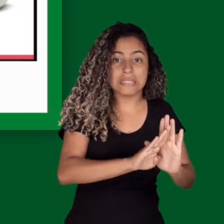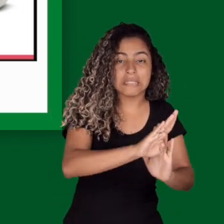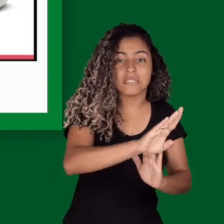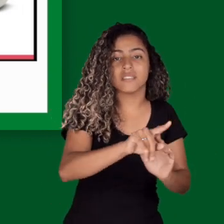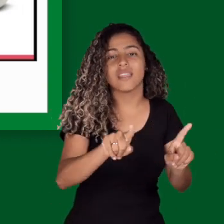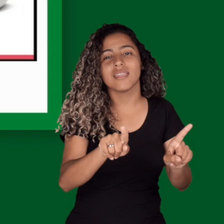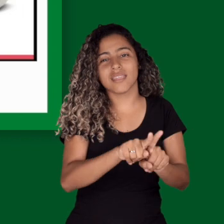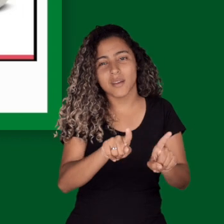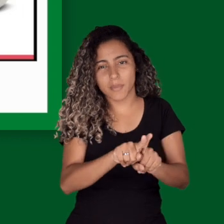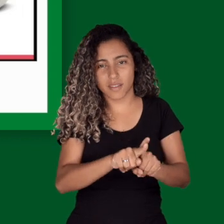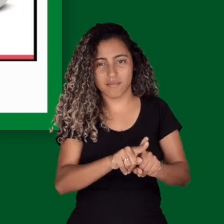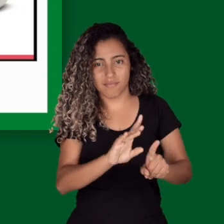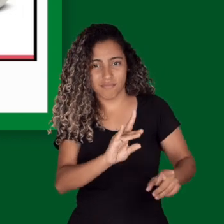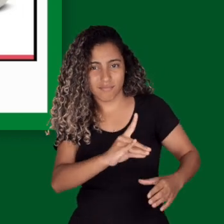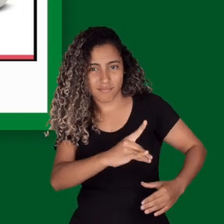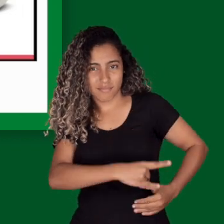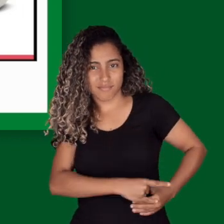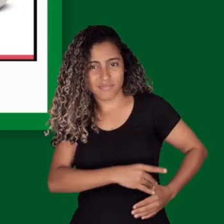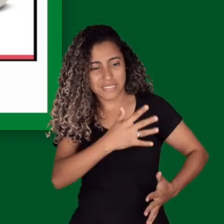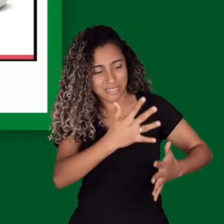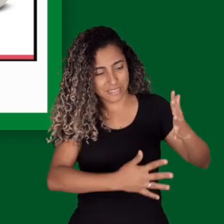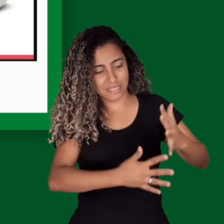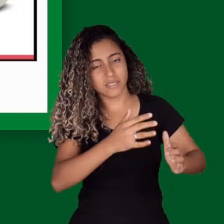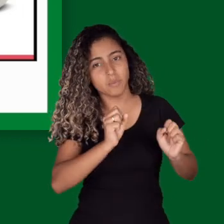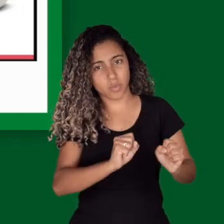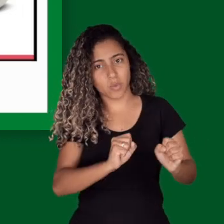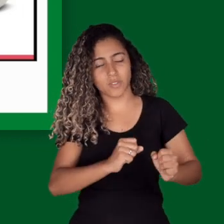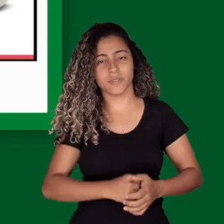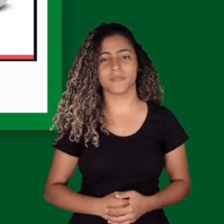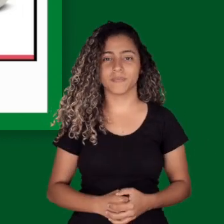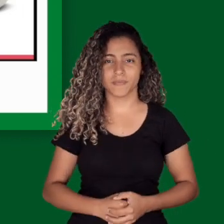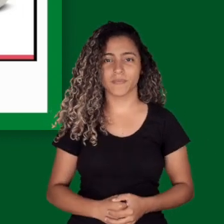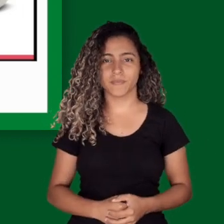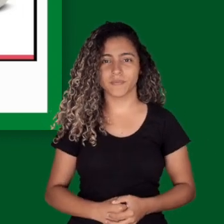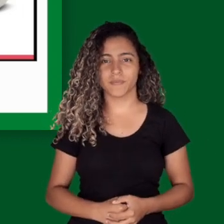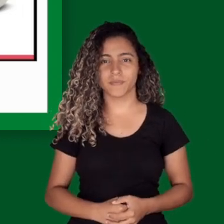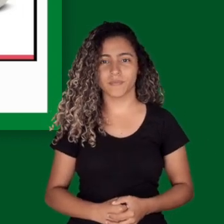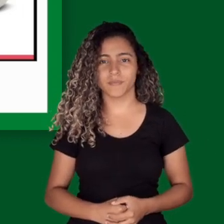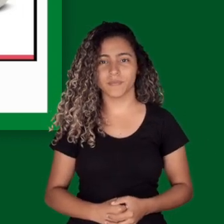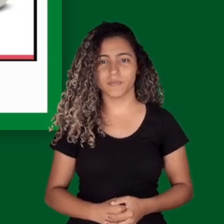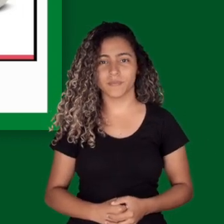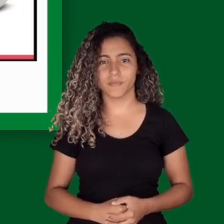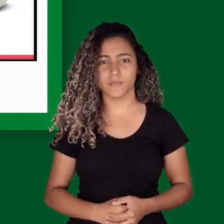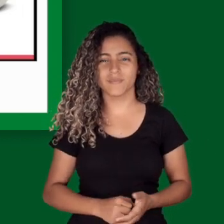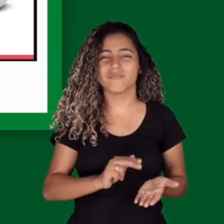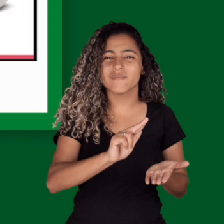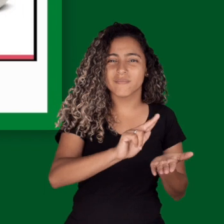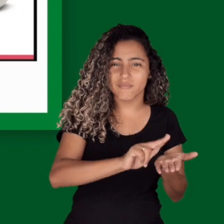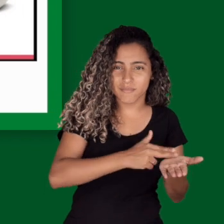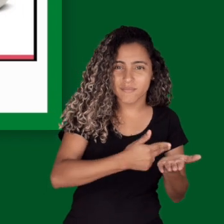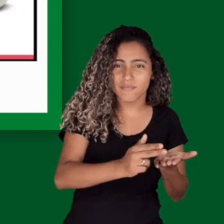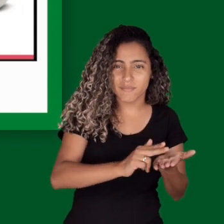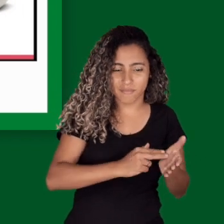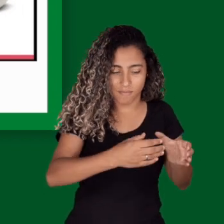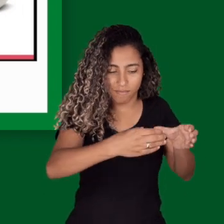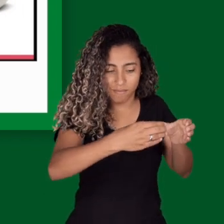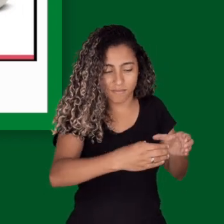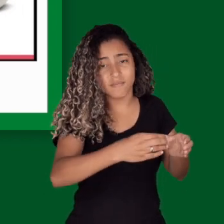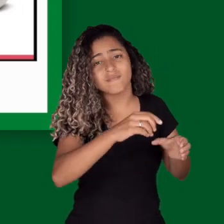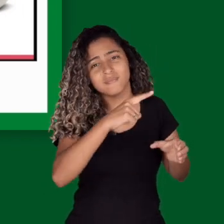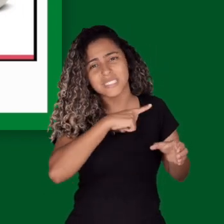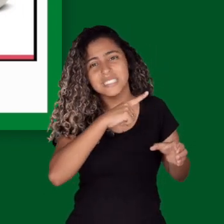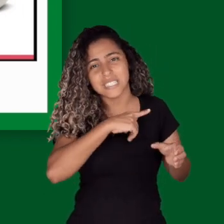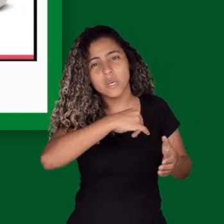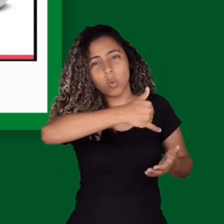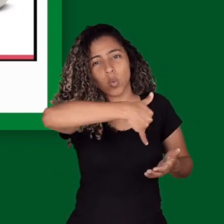também atrapalhar o funcionamento da insulina. E a margarina, ela é uma fonte de gordura, mas ela é considerada um